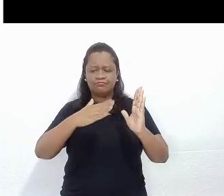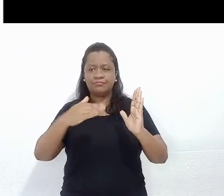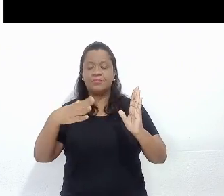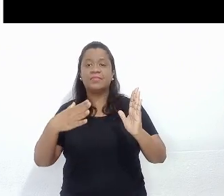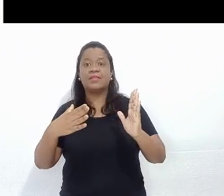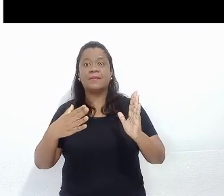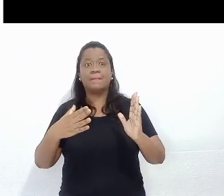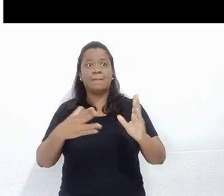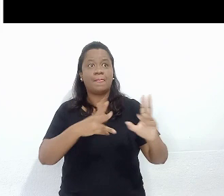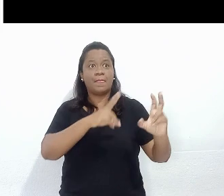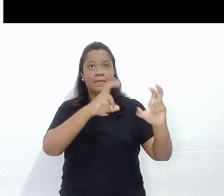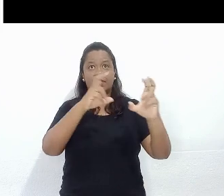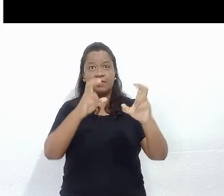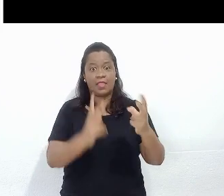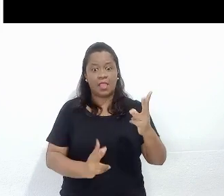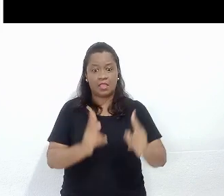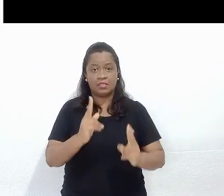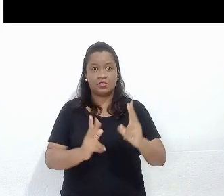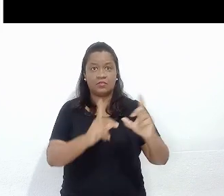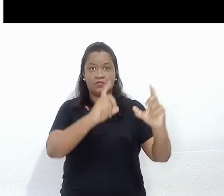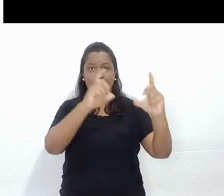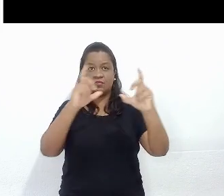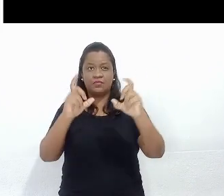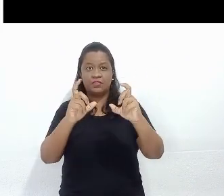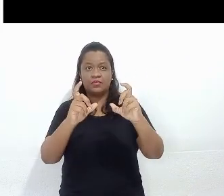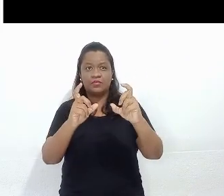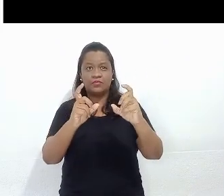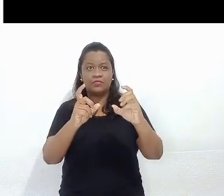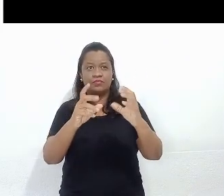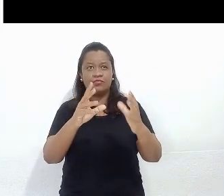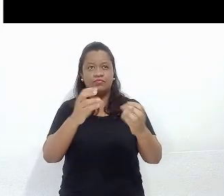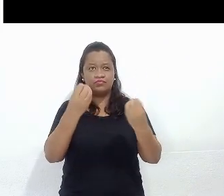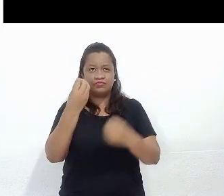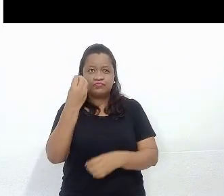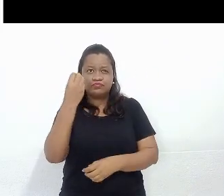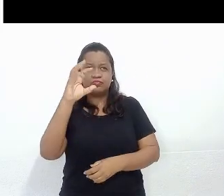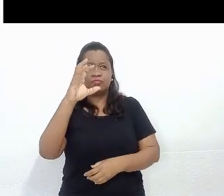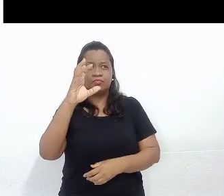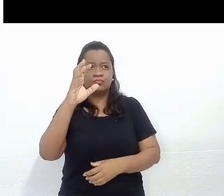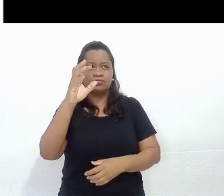para realçar o estilo. Então, o diretor do filme